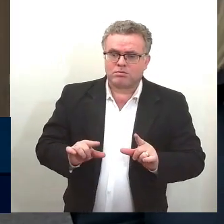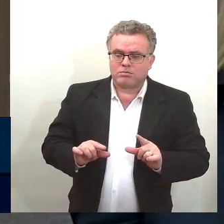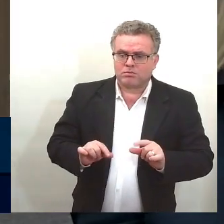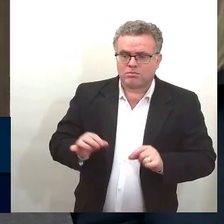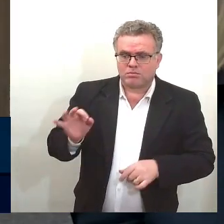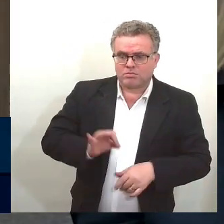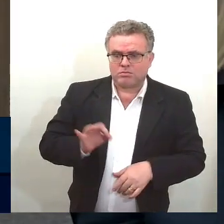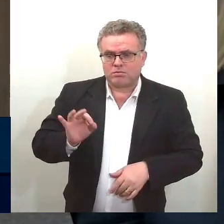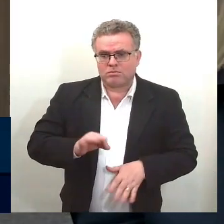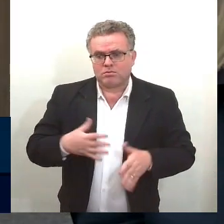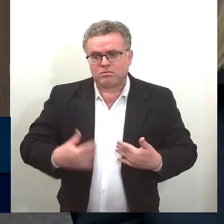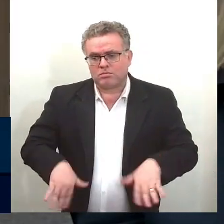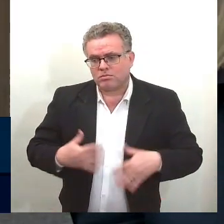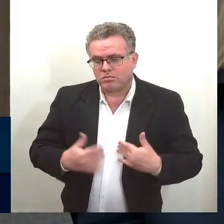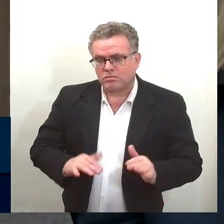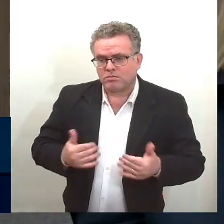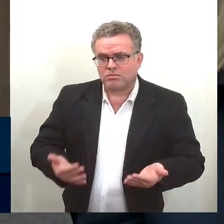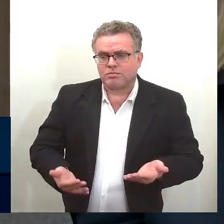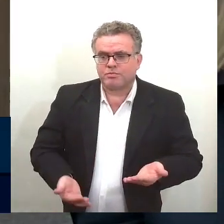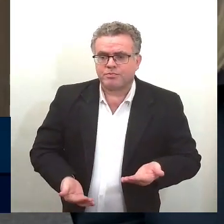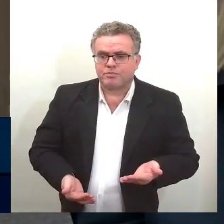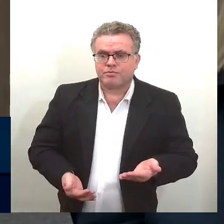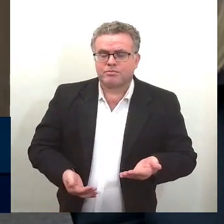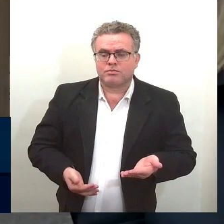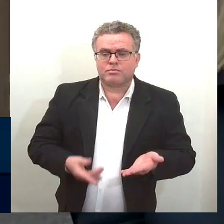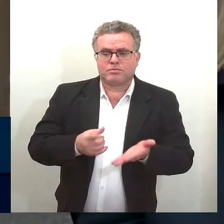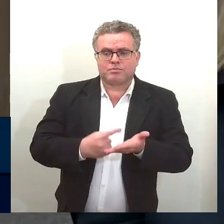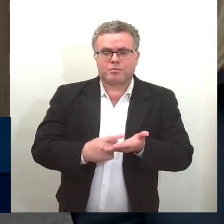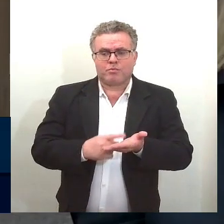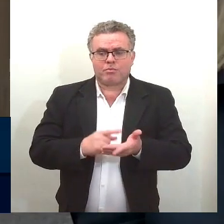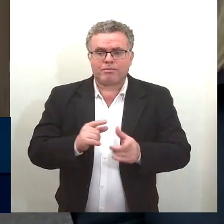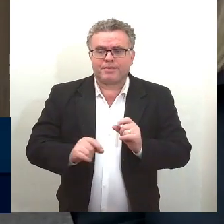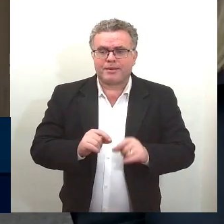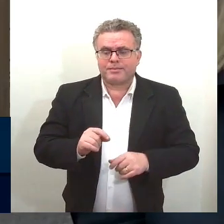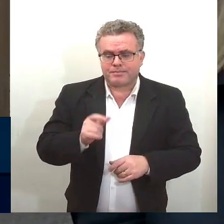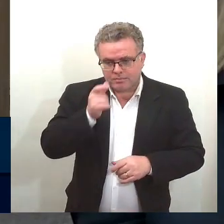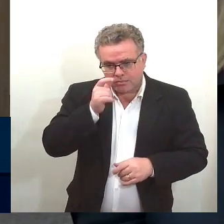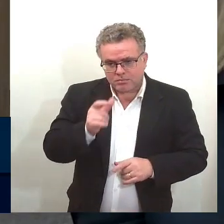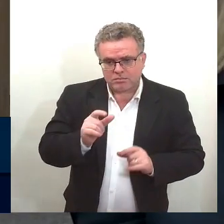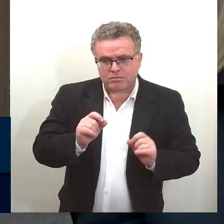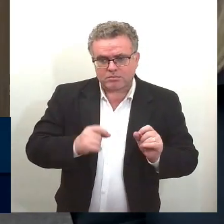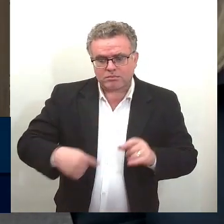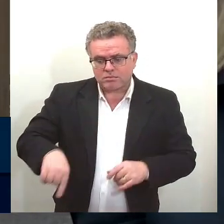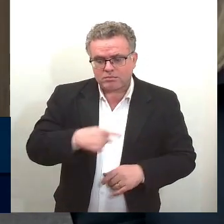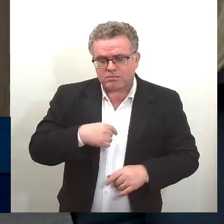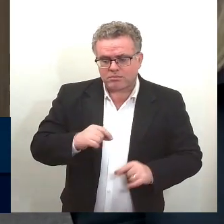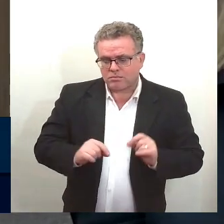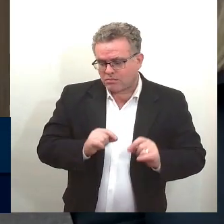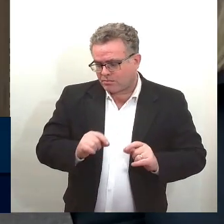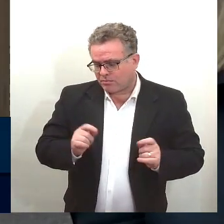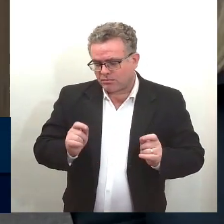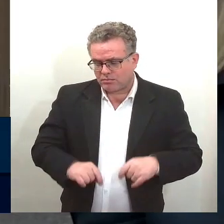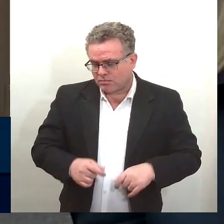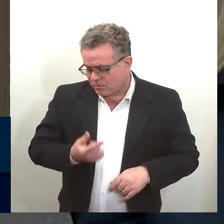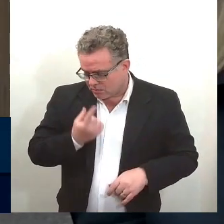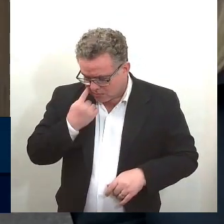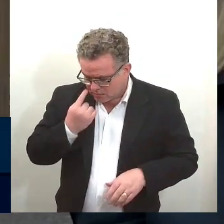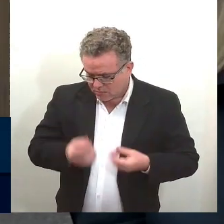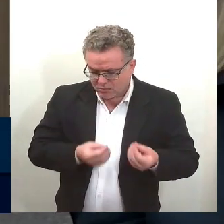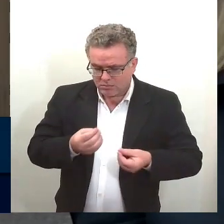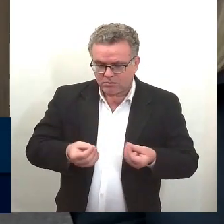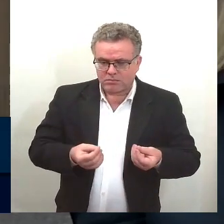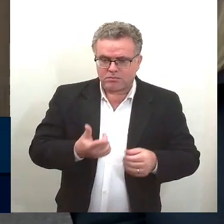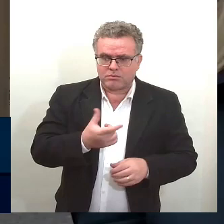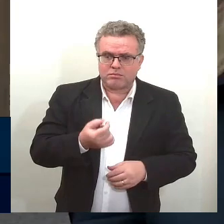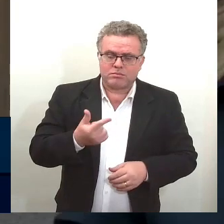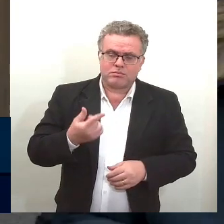alíquota. Então, seria interessante a gente rever esse projeto aqui para o ano 2024, aqui nessa casa, permanecendo essas alíquotas